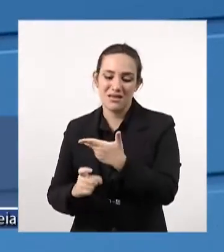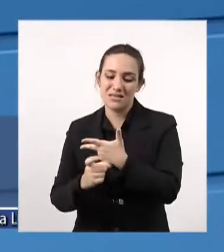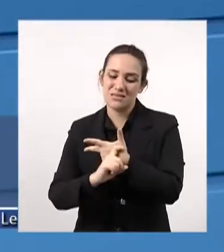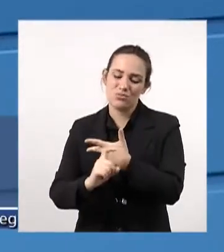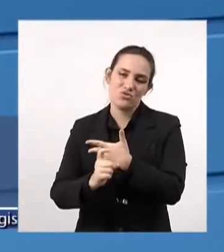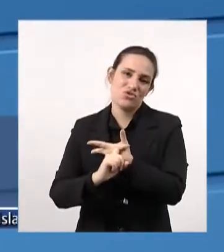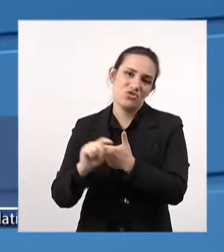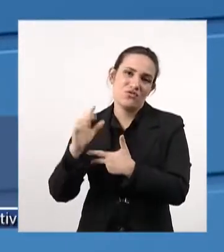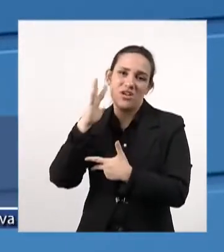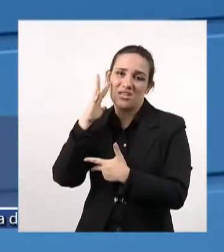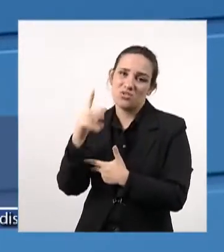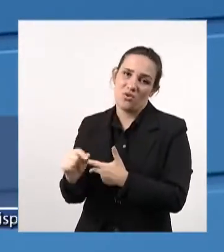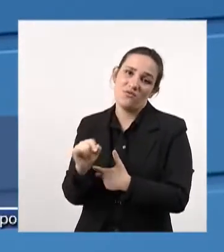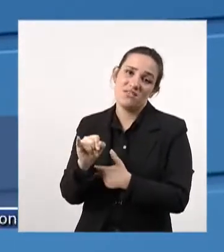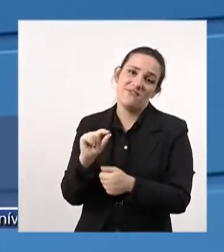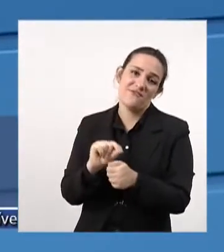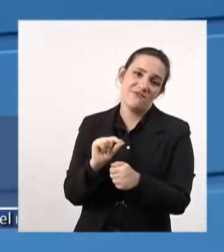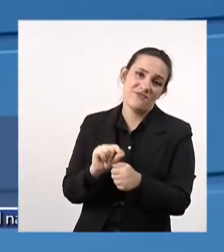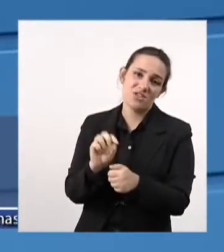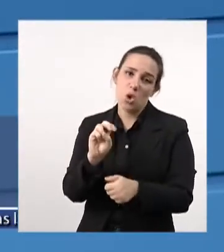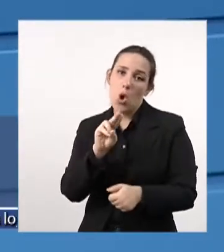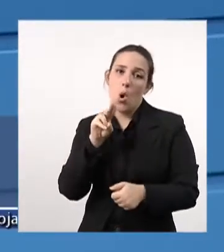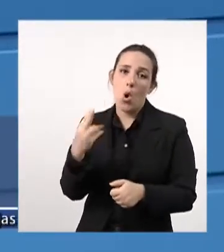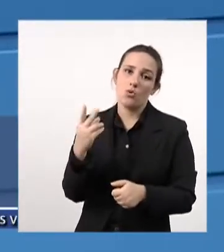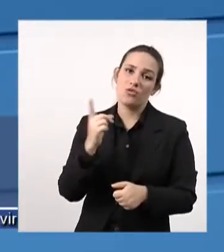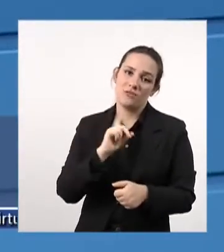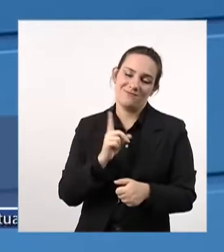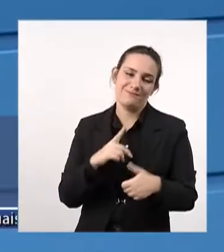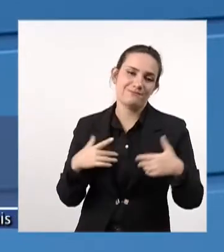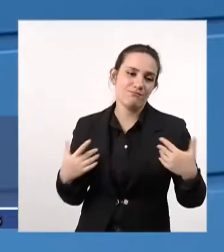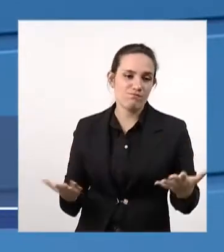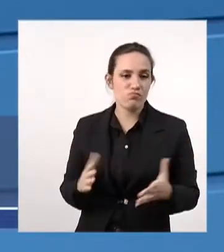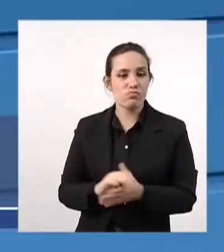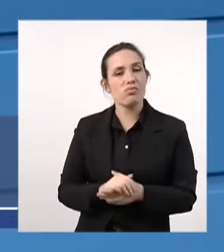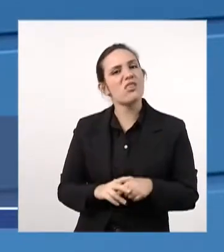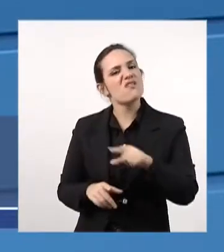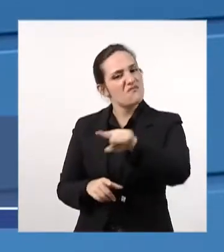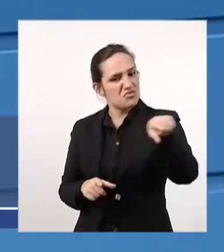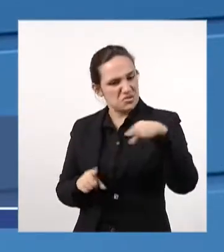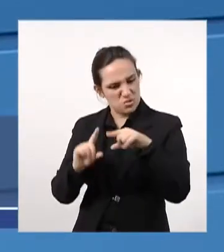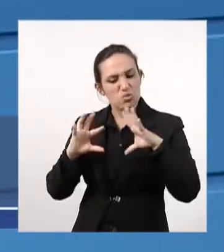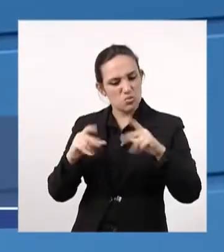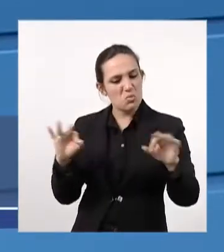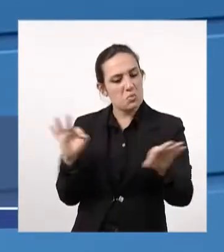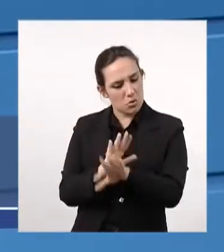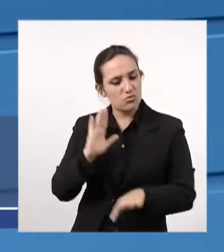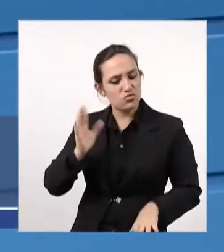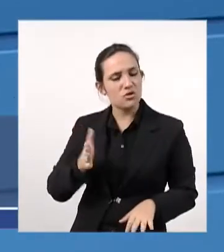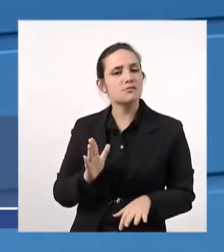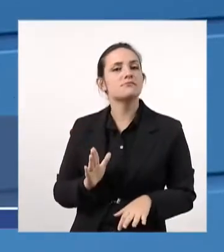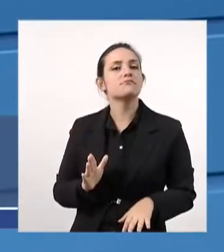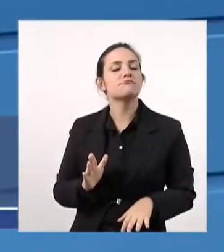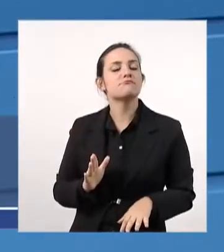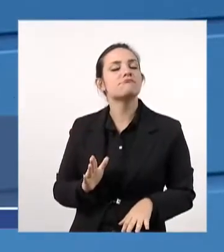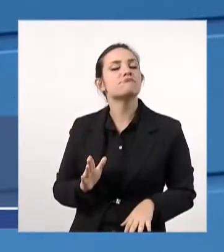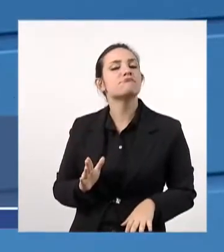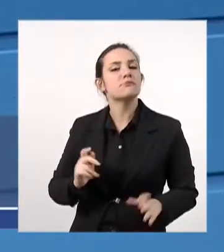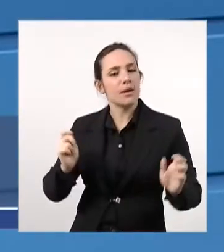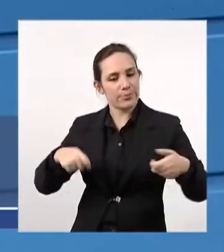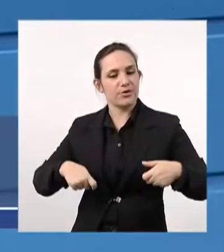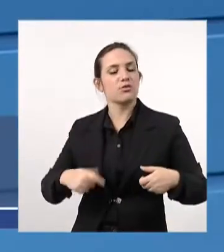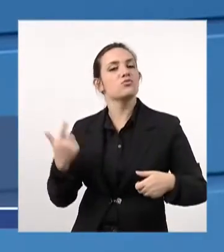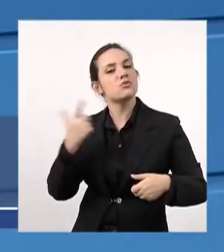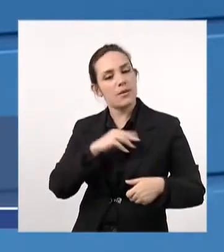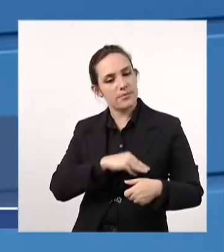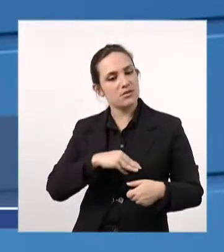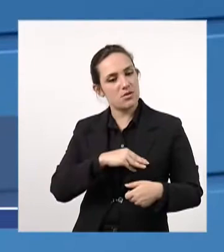é o executivo. E aí eu não tenho dúvida que Vossas Excelências estão mais do que preparados para pleitear esta missão aí, que é